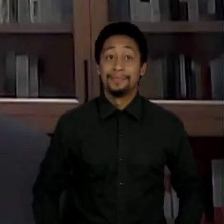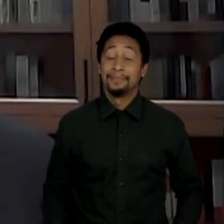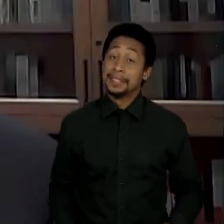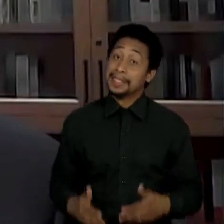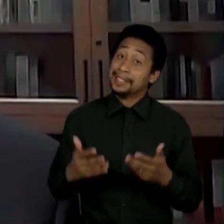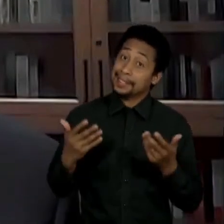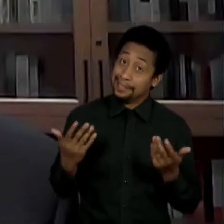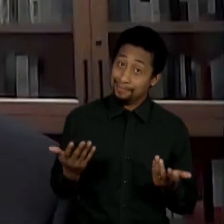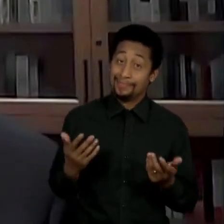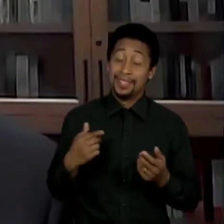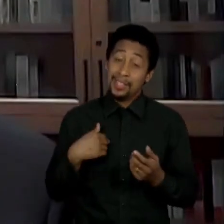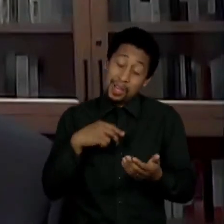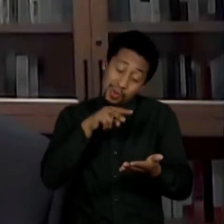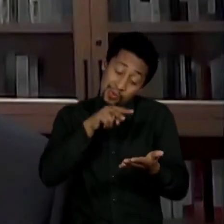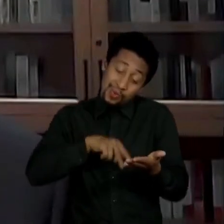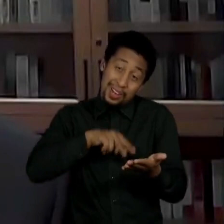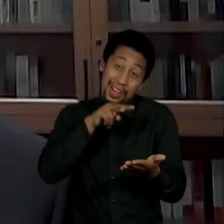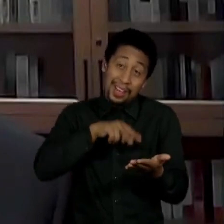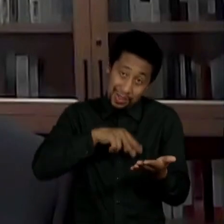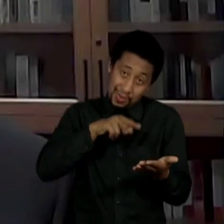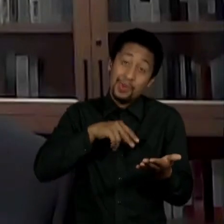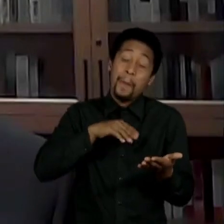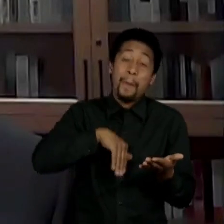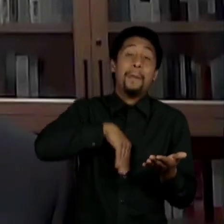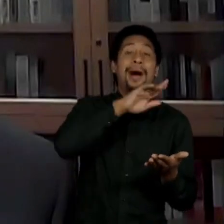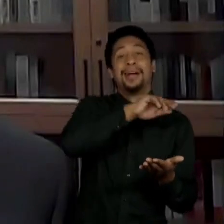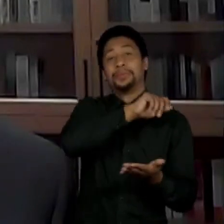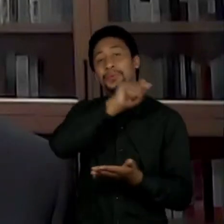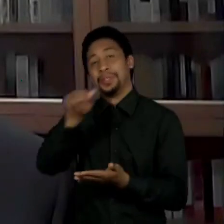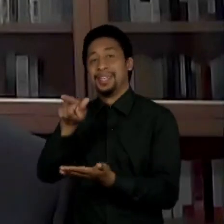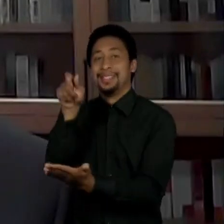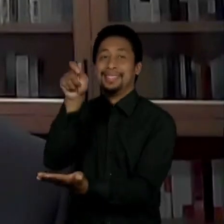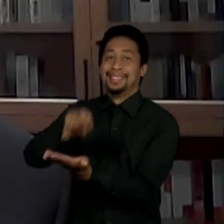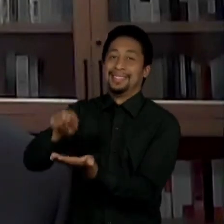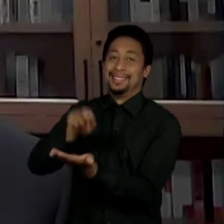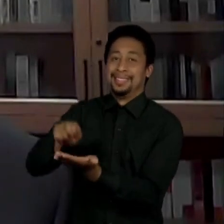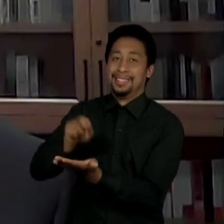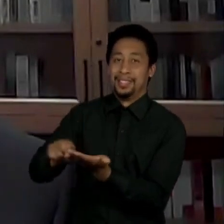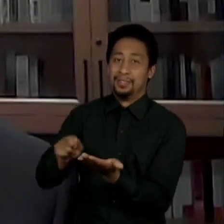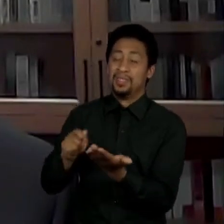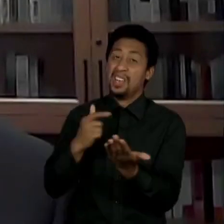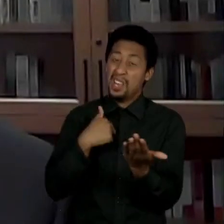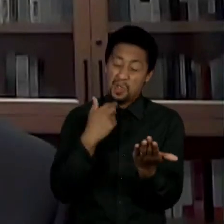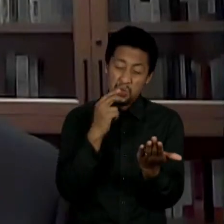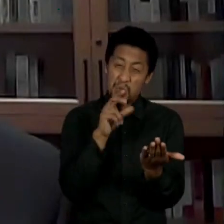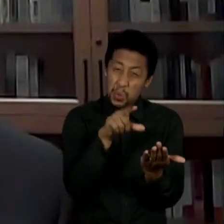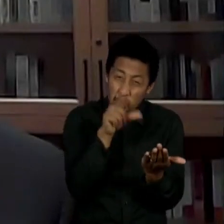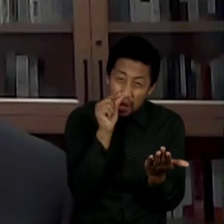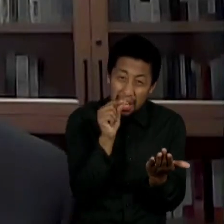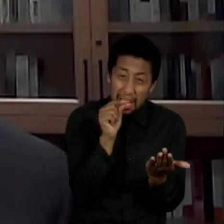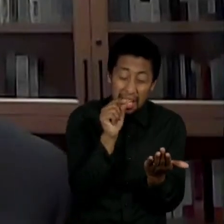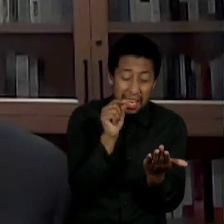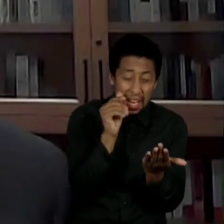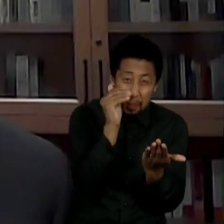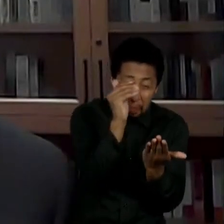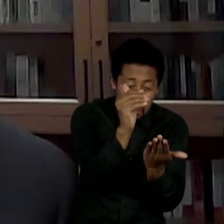do que eu sou um escritor e eu leio muito. Então é difícil de come up com uma lista de livros que